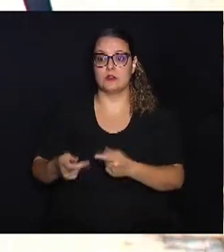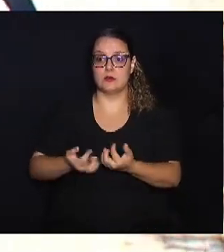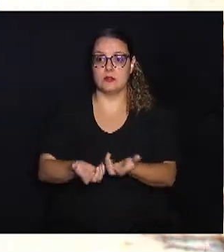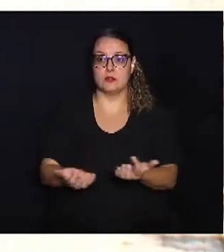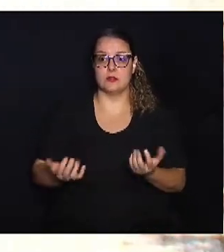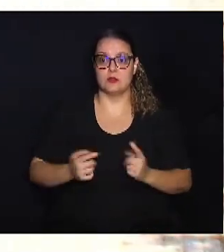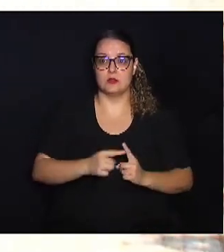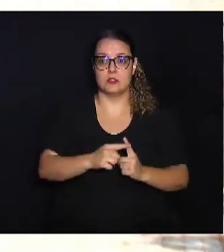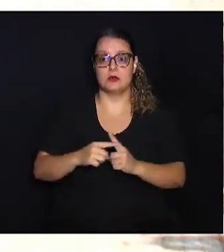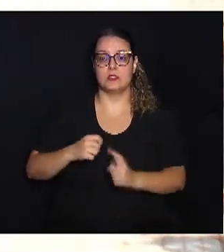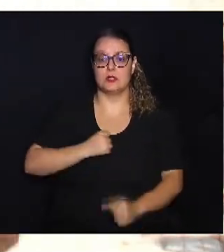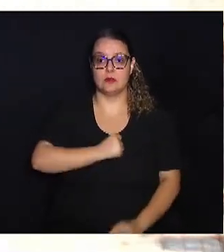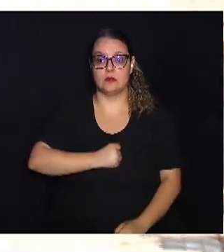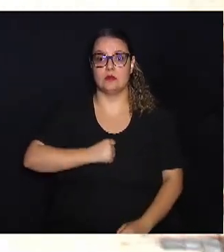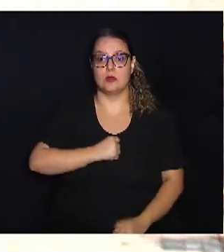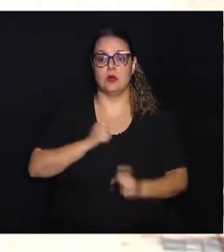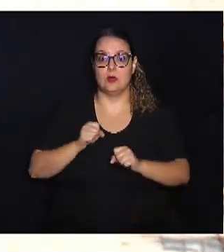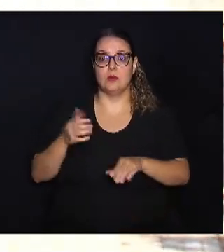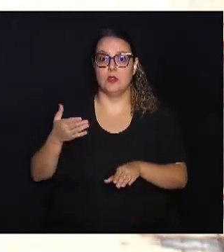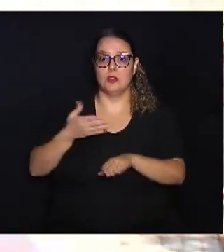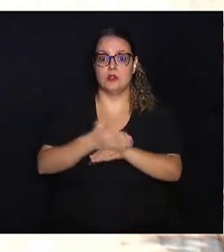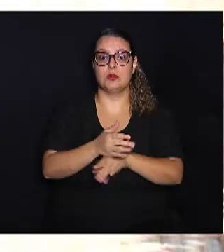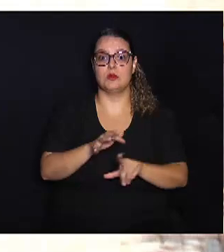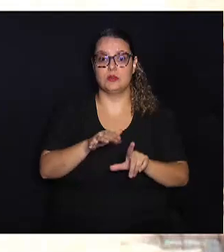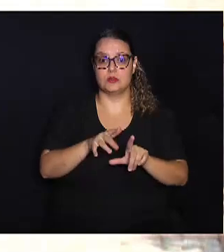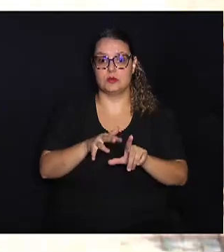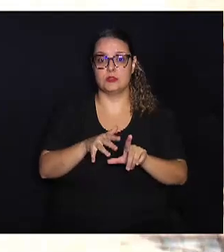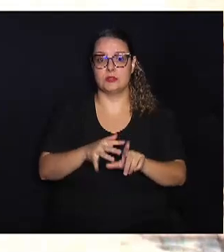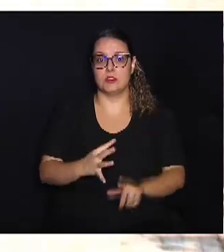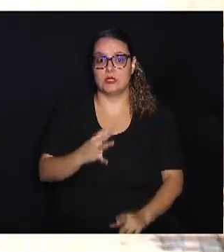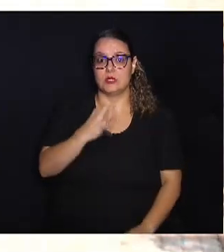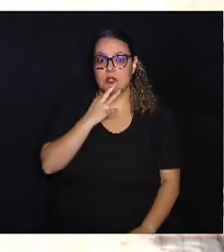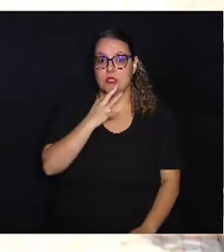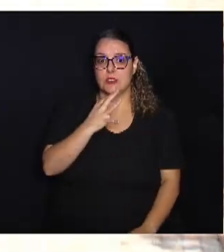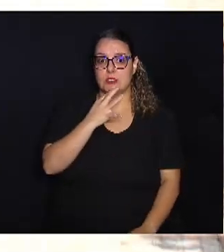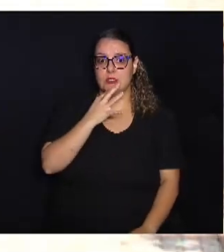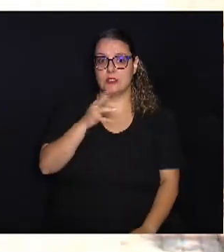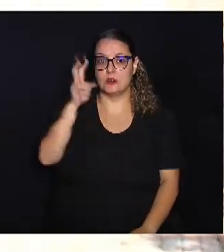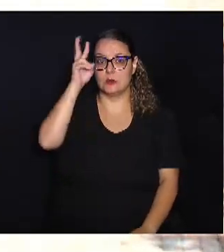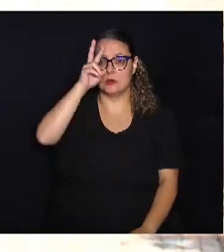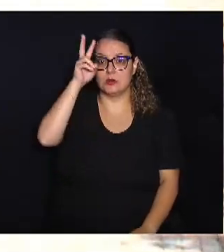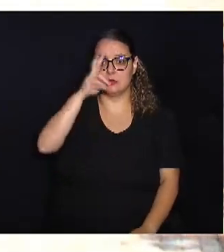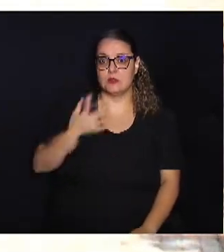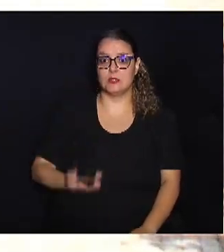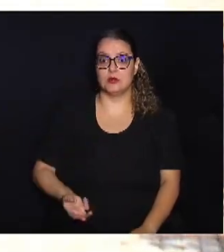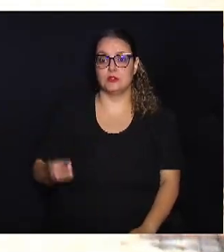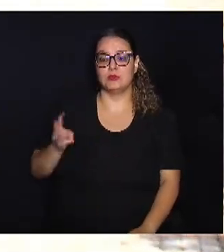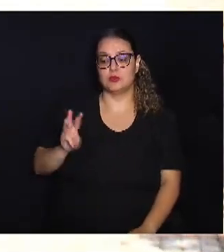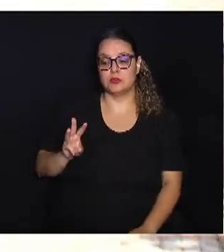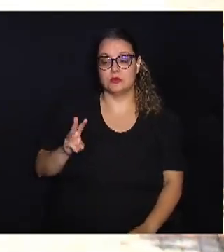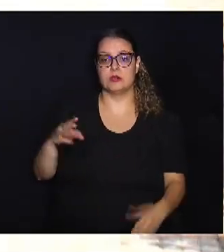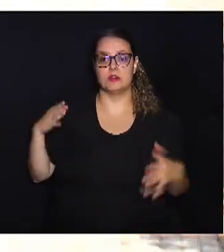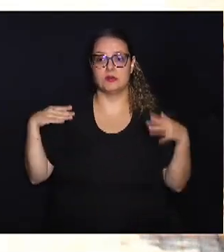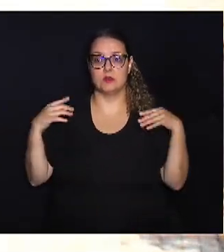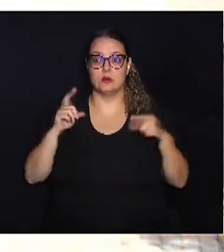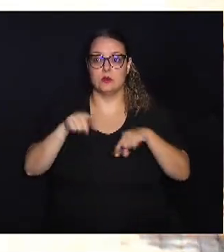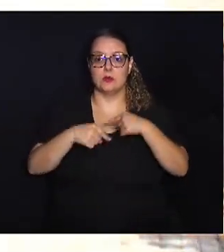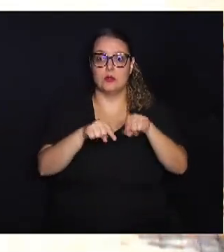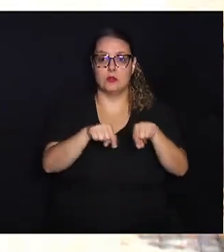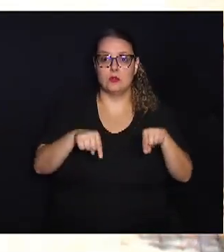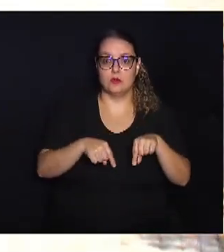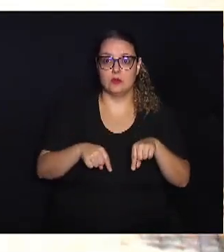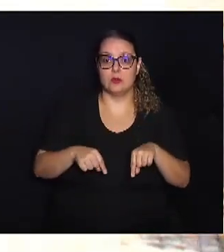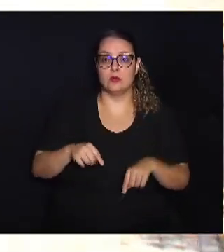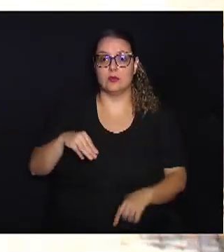Saudade, você pode acessar esse QR Code e conhecer a história dos 3 Três Anjinhos. Outro túmulo também que o Marco Aurélio